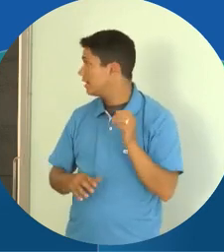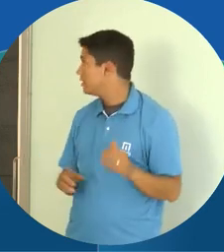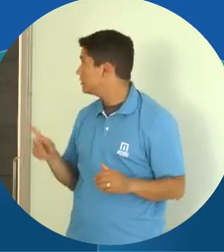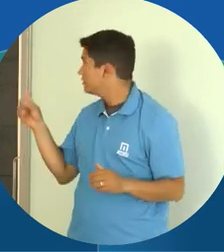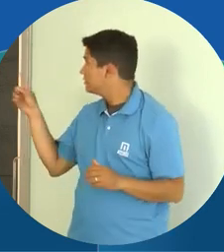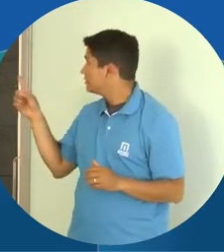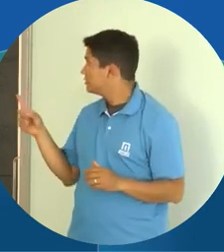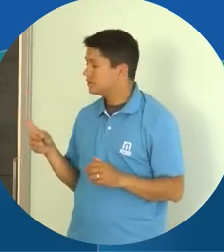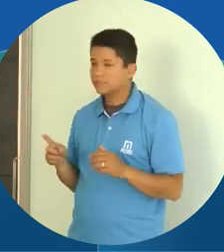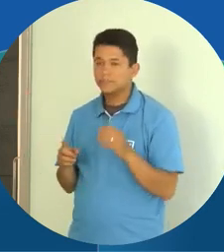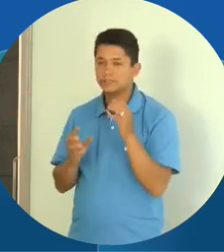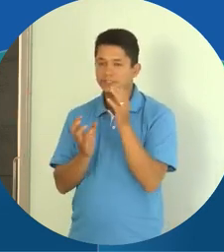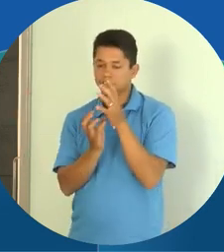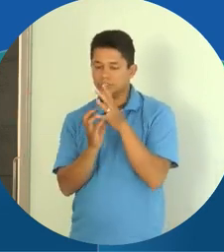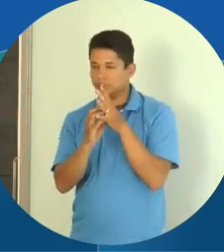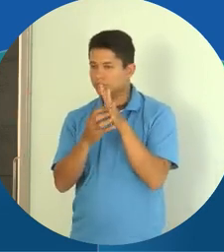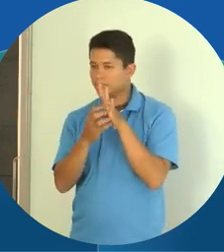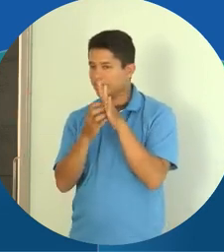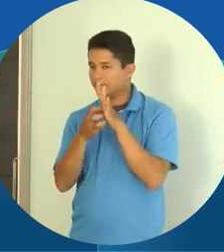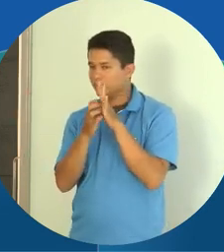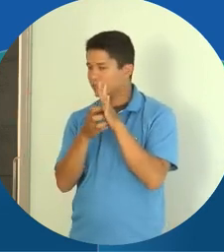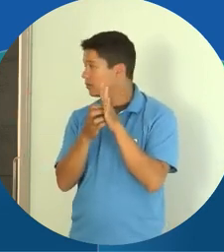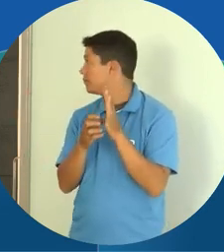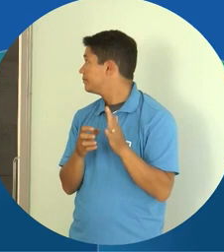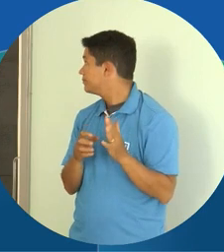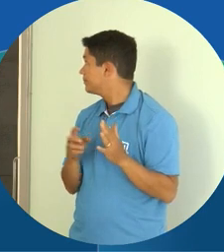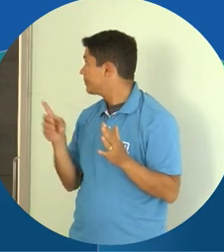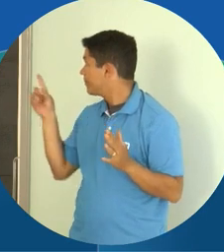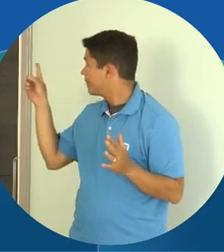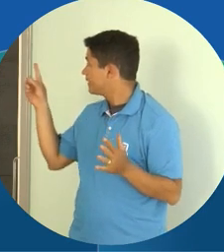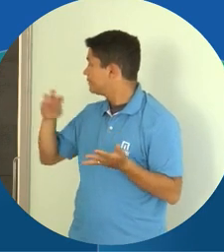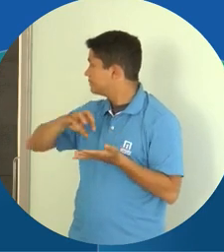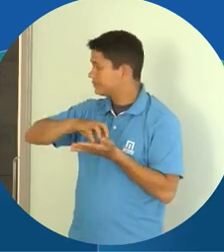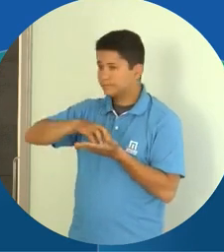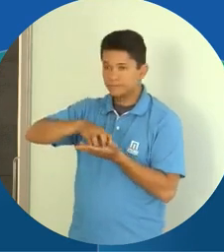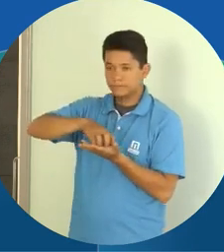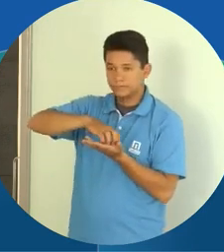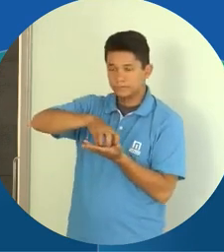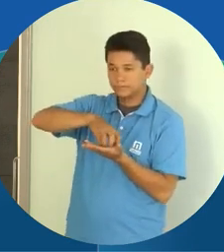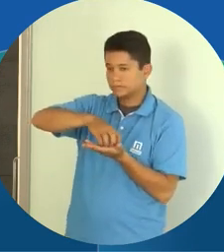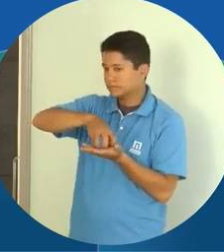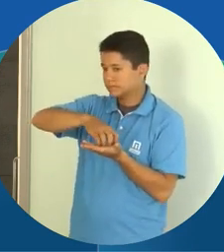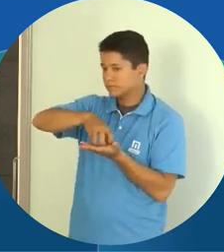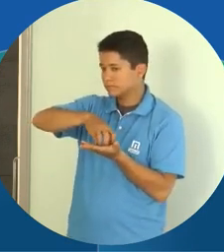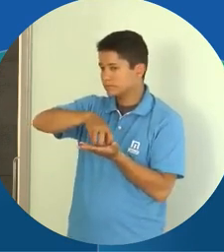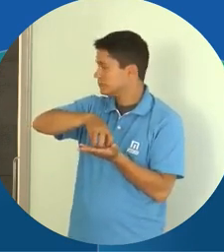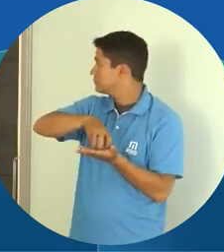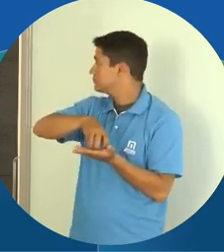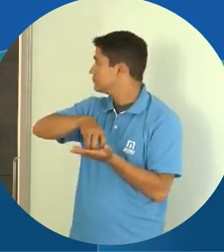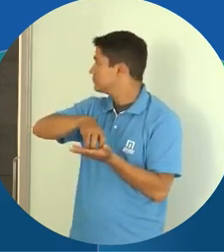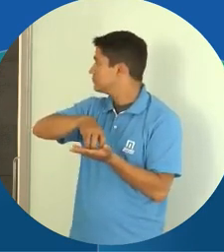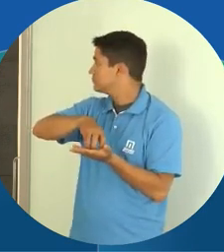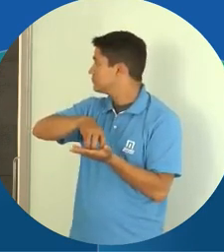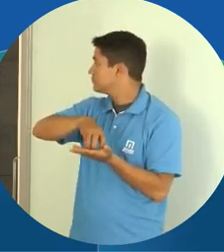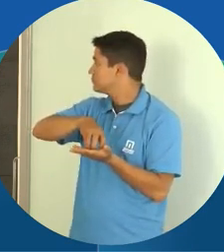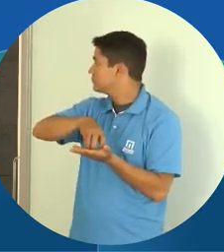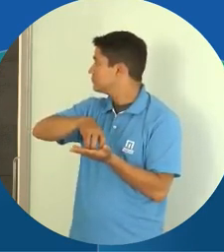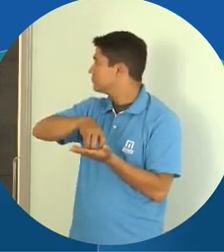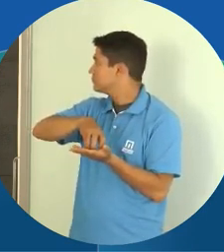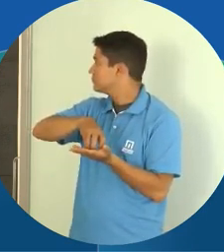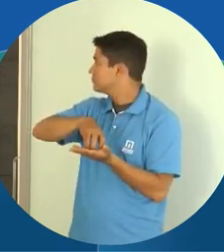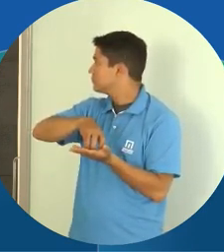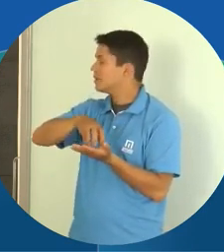de armadura de forma circular, onde os fios são colocados no entorno.